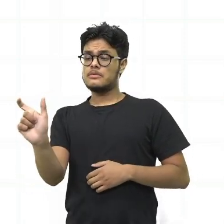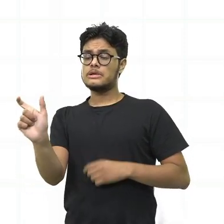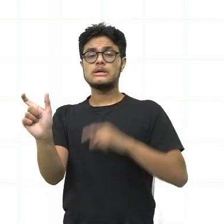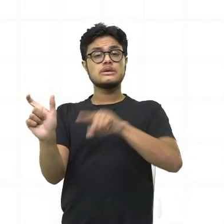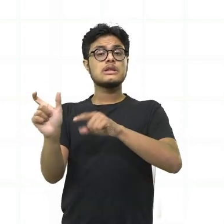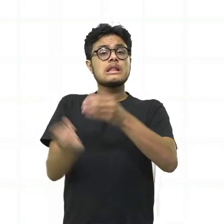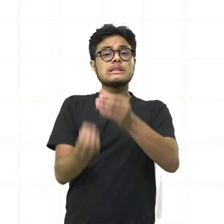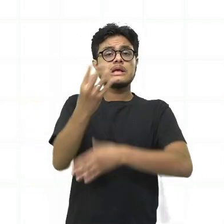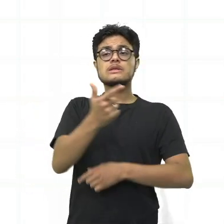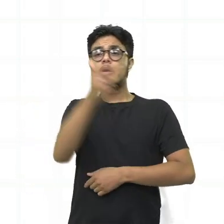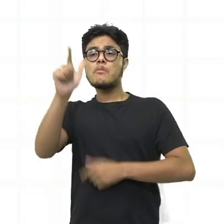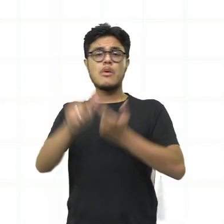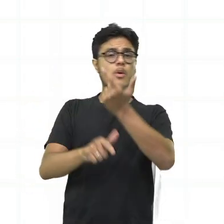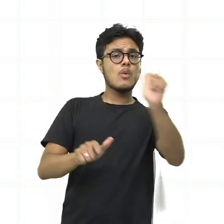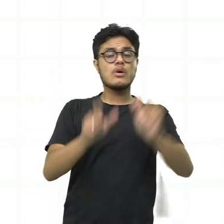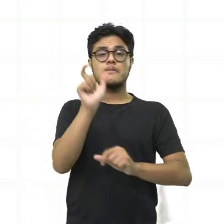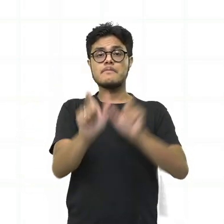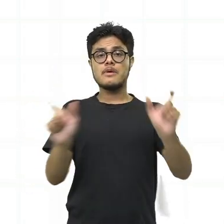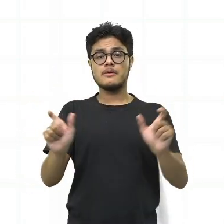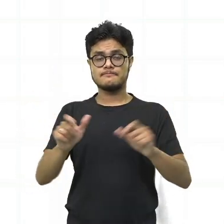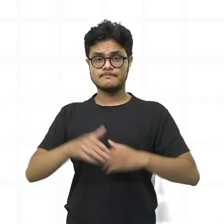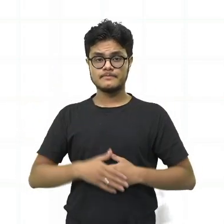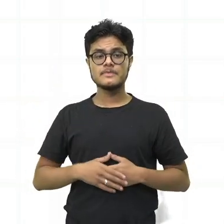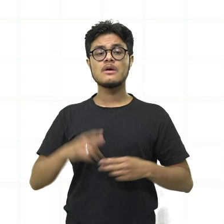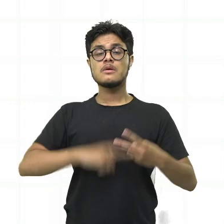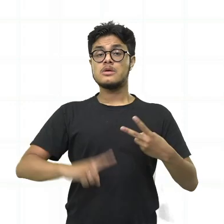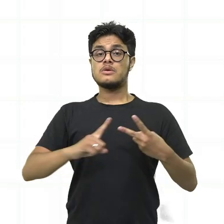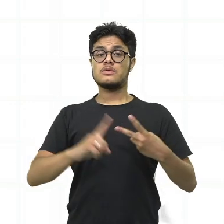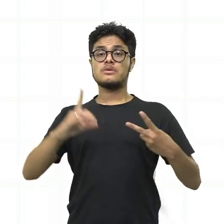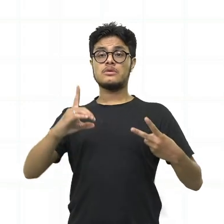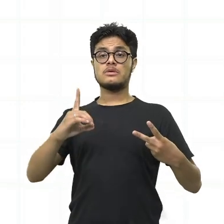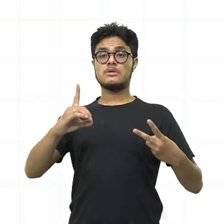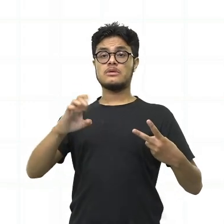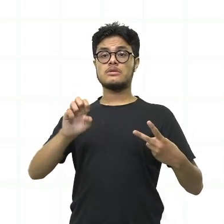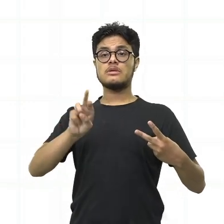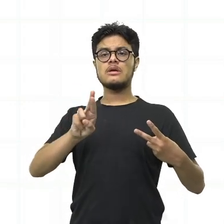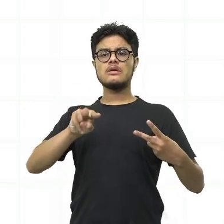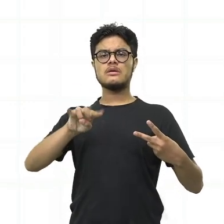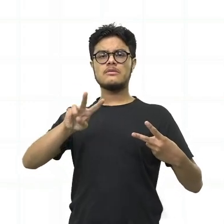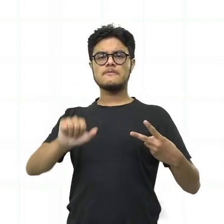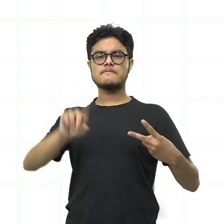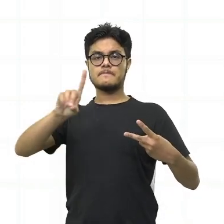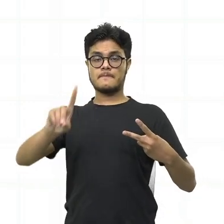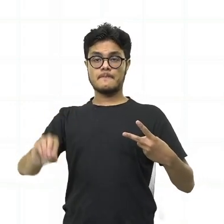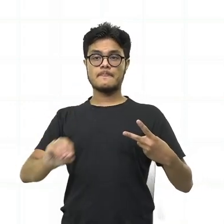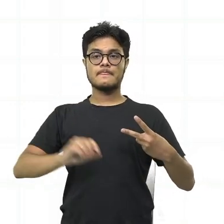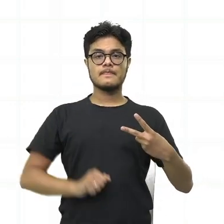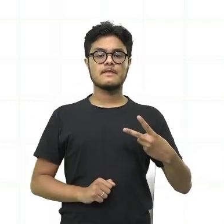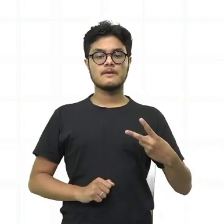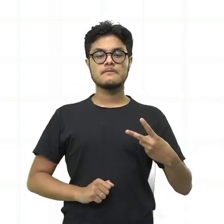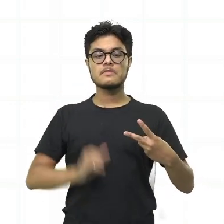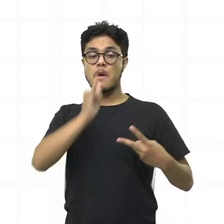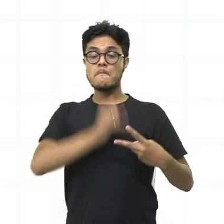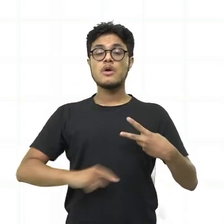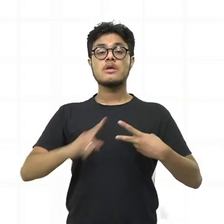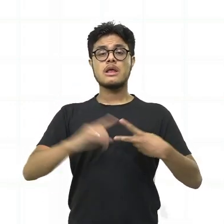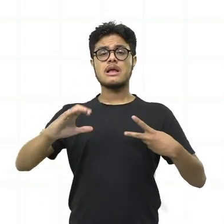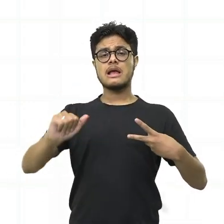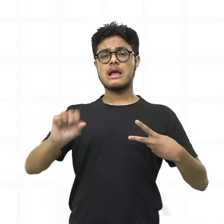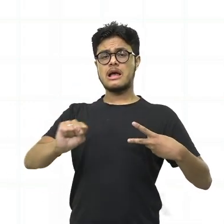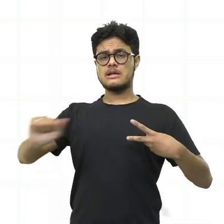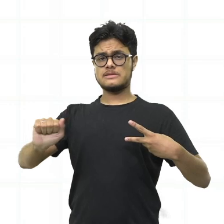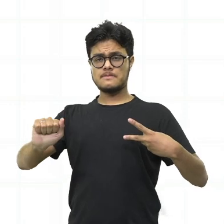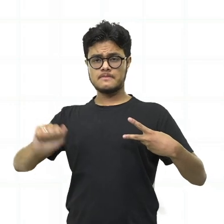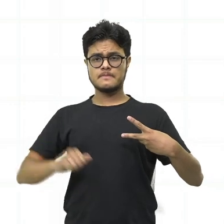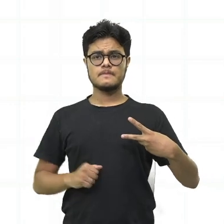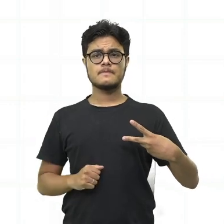originar outras palavras, que é o caso do derivado, né? No primitivo aí nós temos o exemplo da palavra casa,